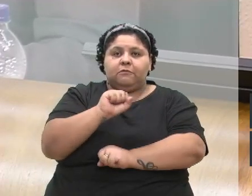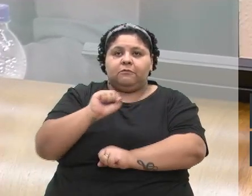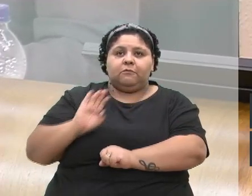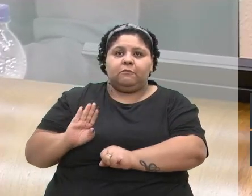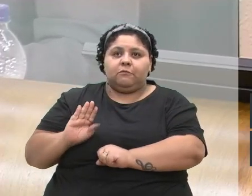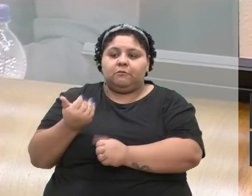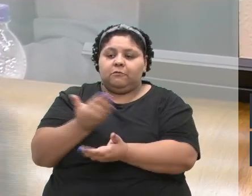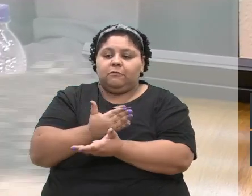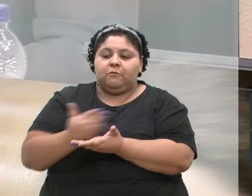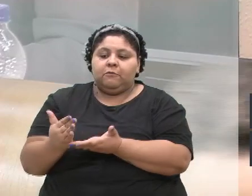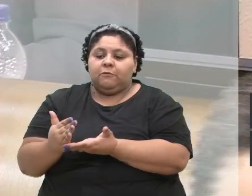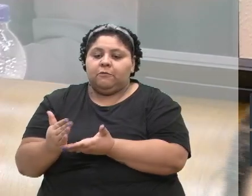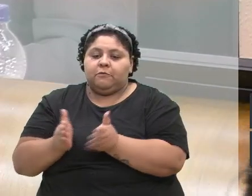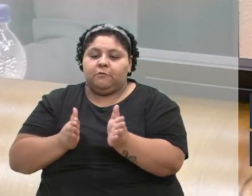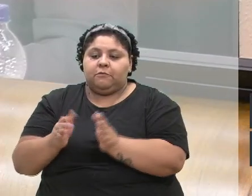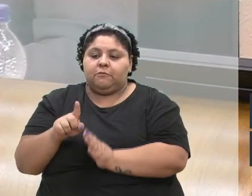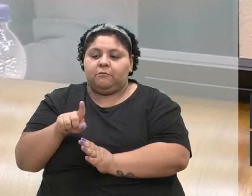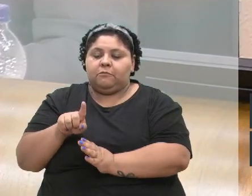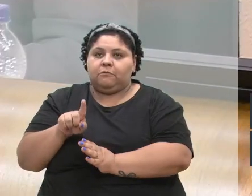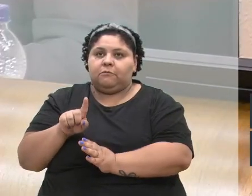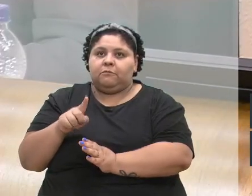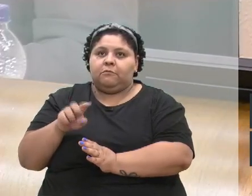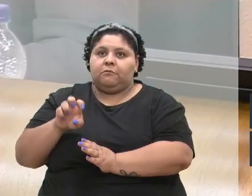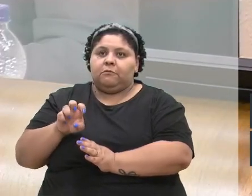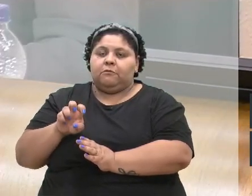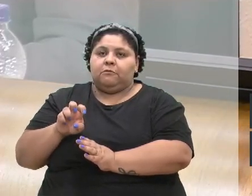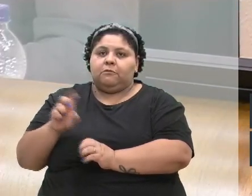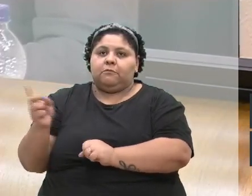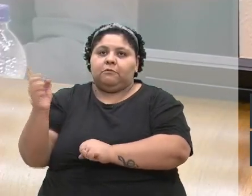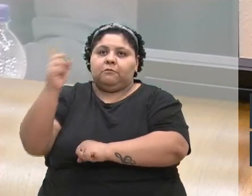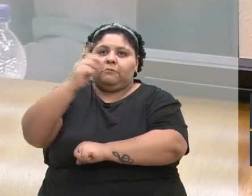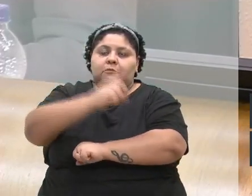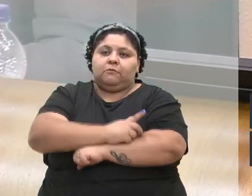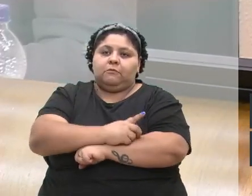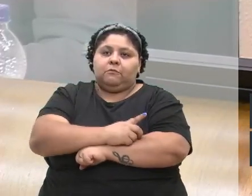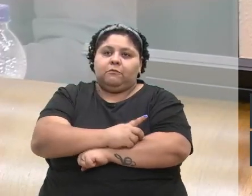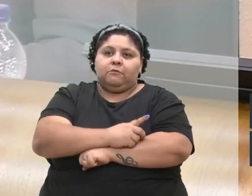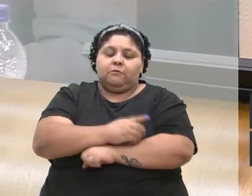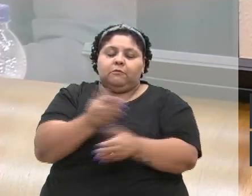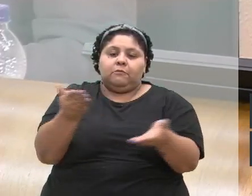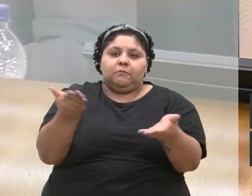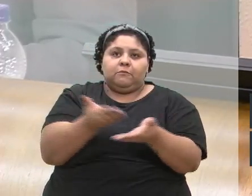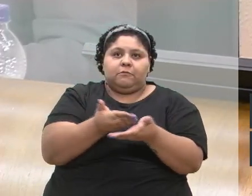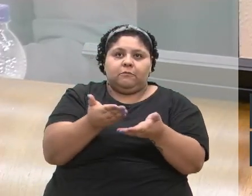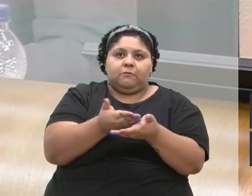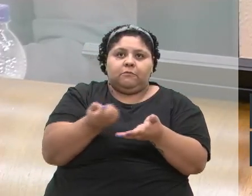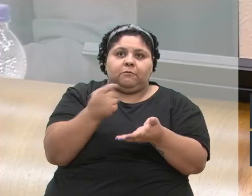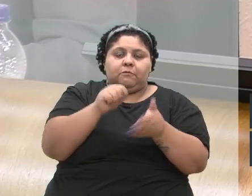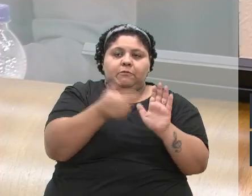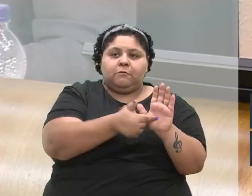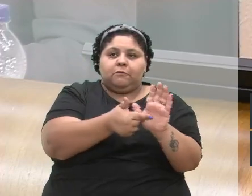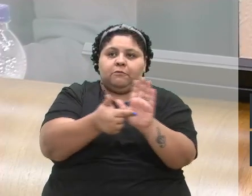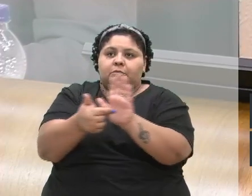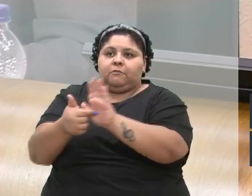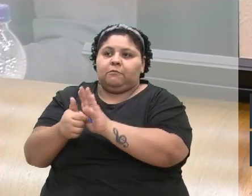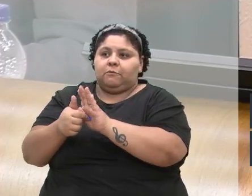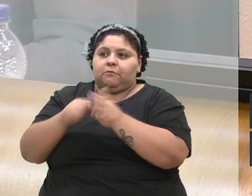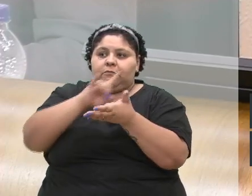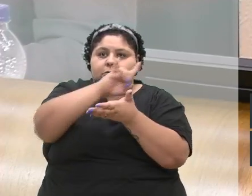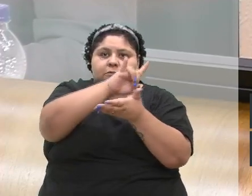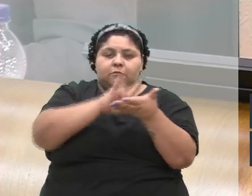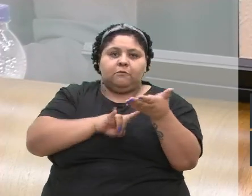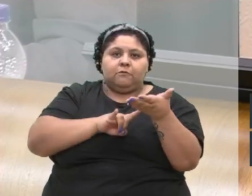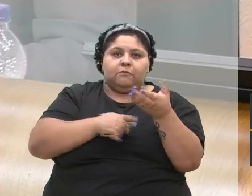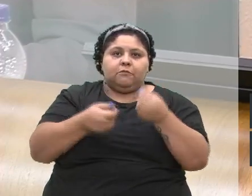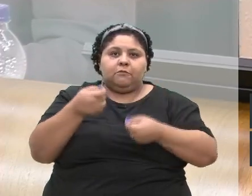tomar posse no prazo de 15 dias no lugar do alud tutular no ato da Posse o verador deve apresentar a declaração de bens e diploma expedido